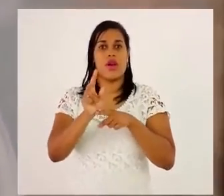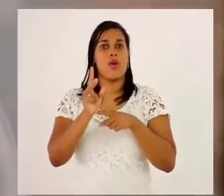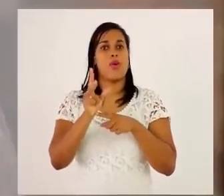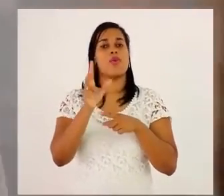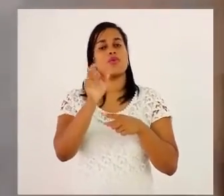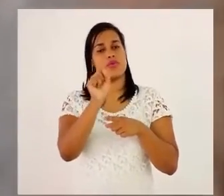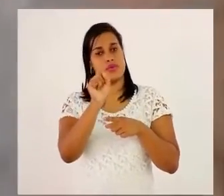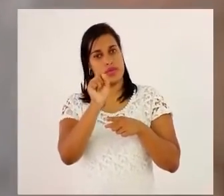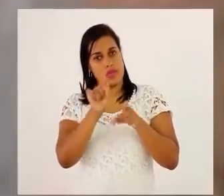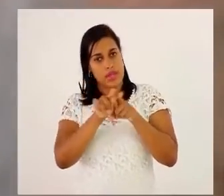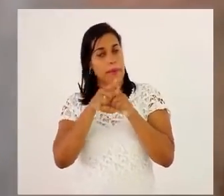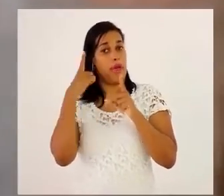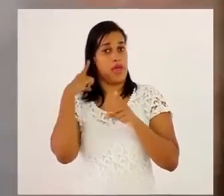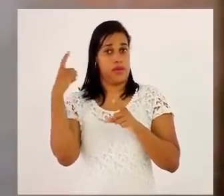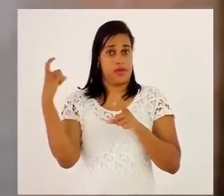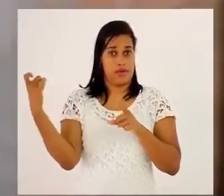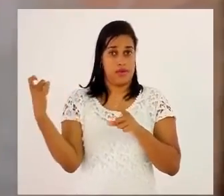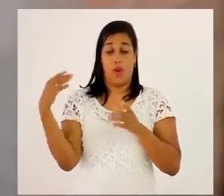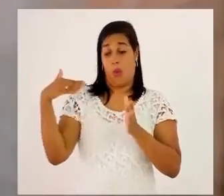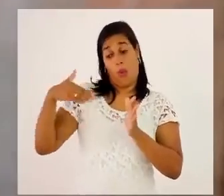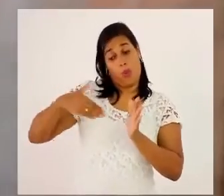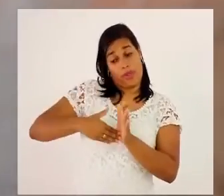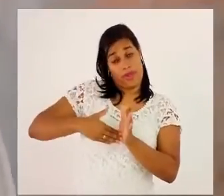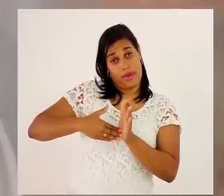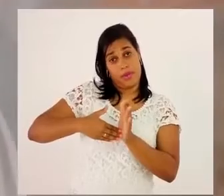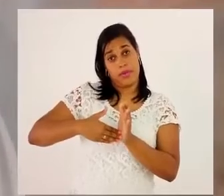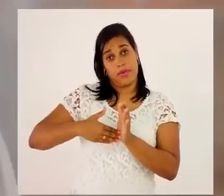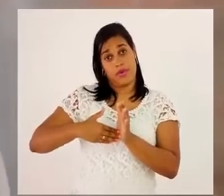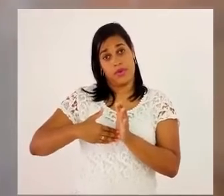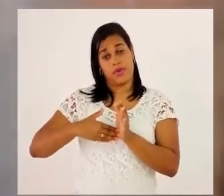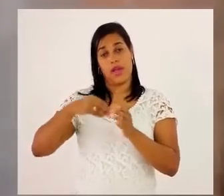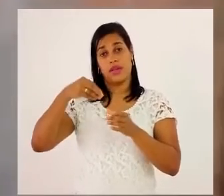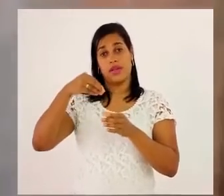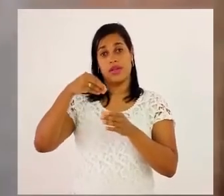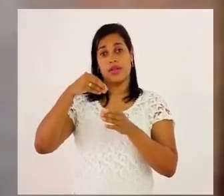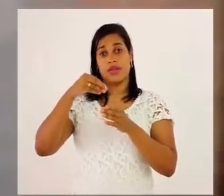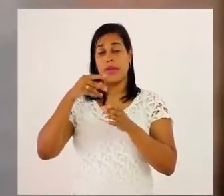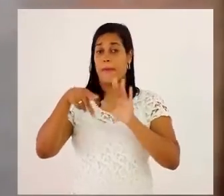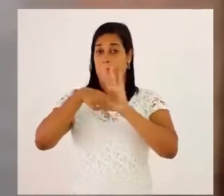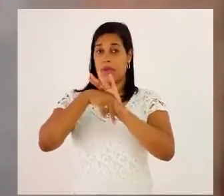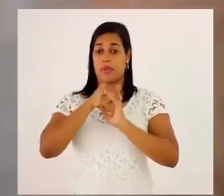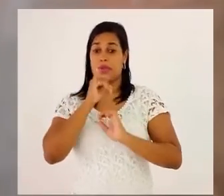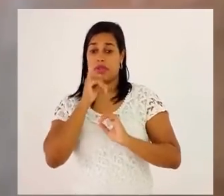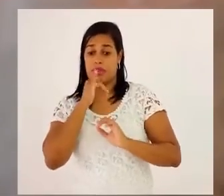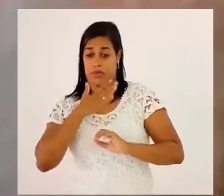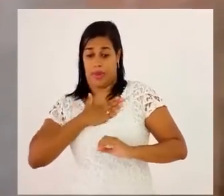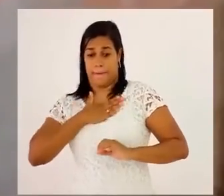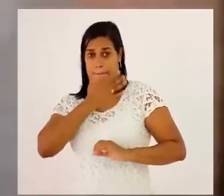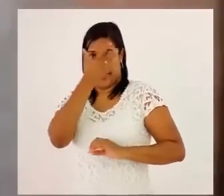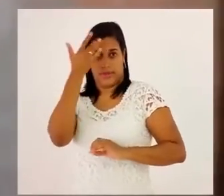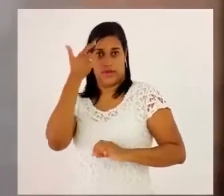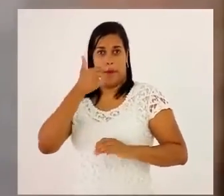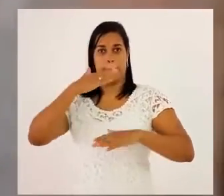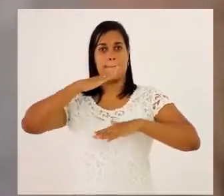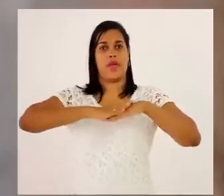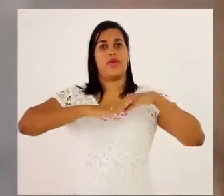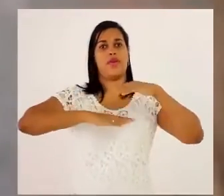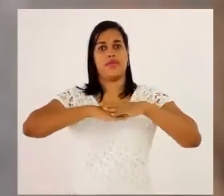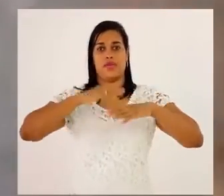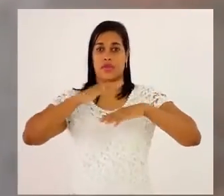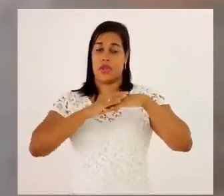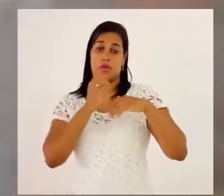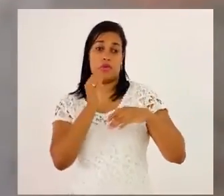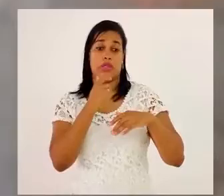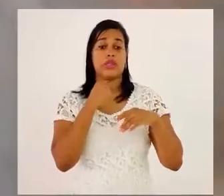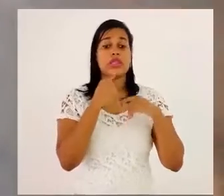segunda etapa. Por último, seria em cima do receptor. Se a gente não consegue eliminar o risco na fonte, não consegue eliminar o risco na